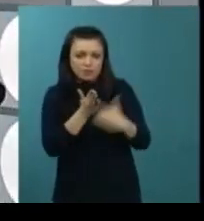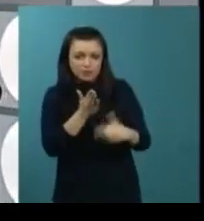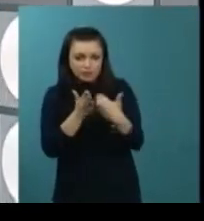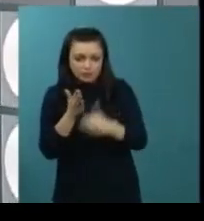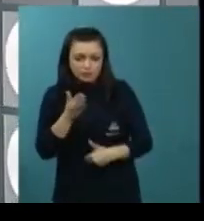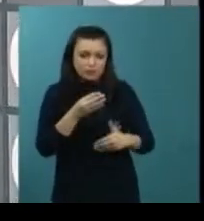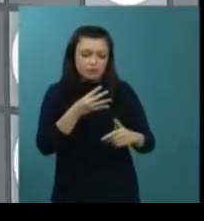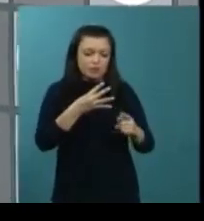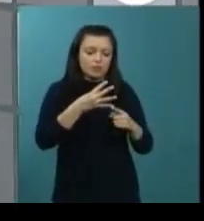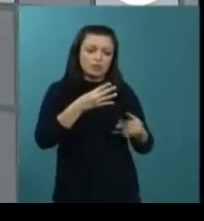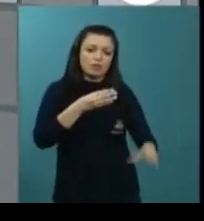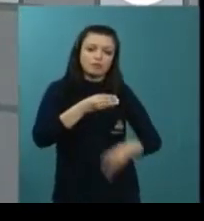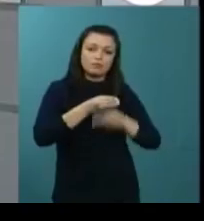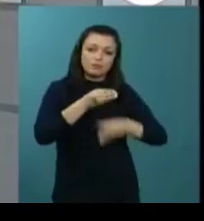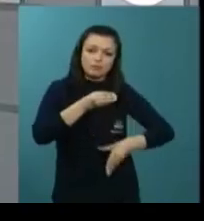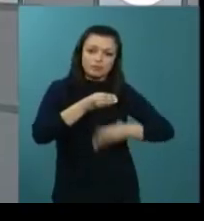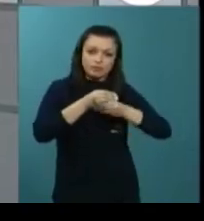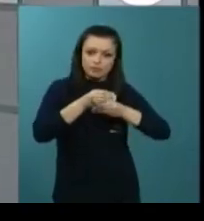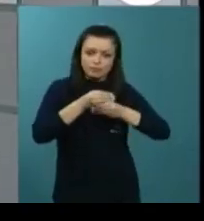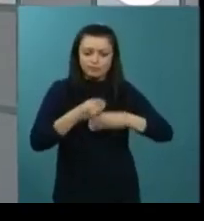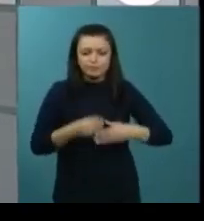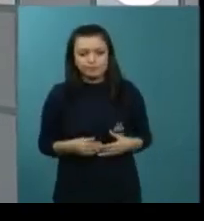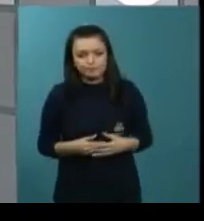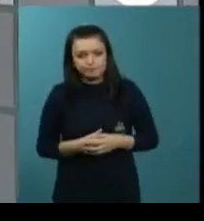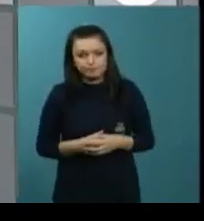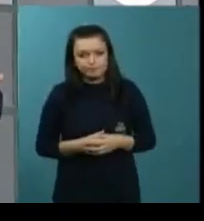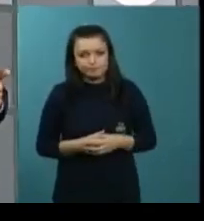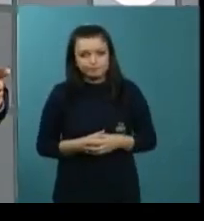subtração e complementar.